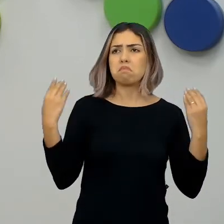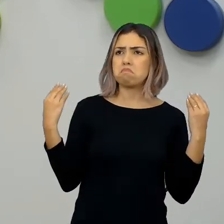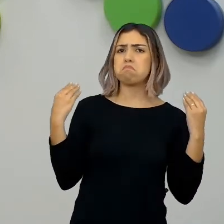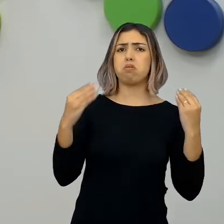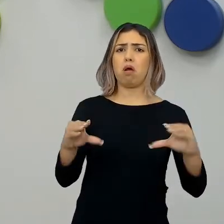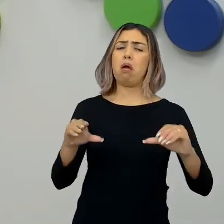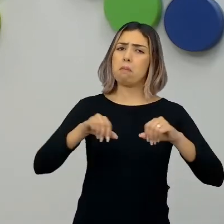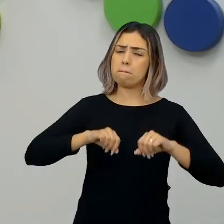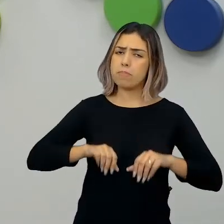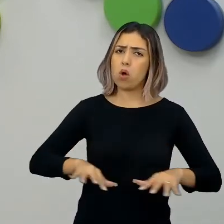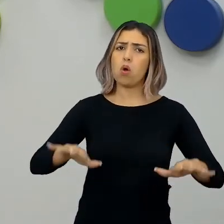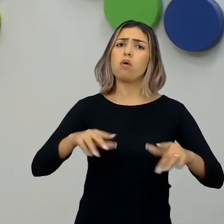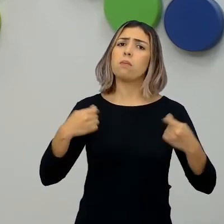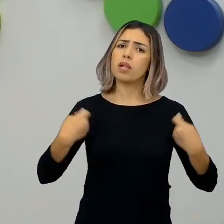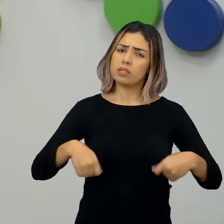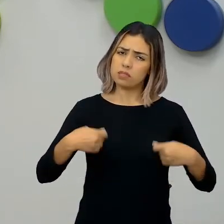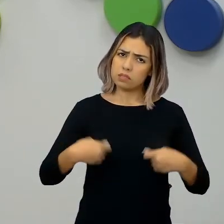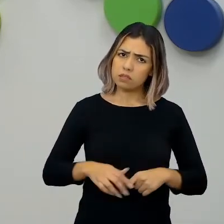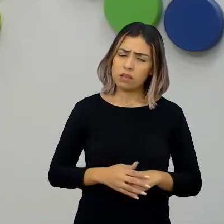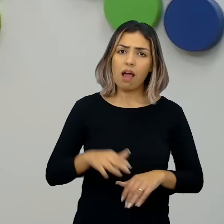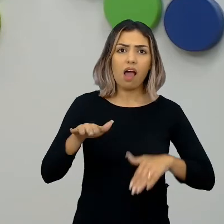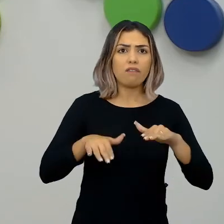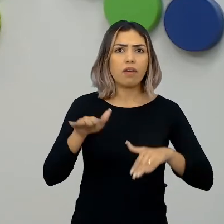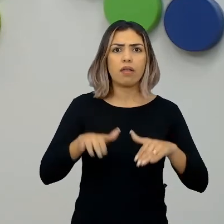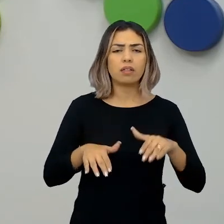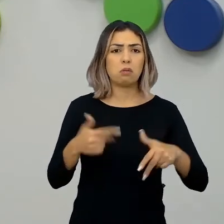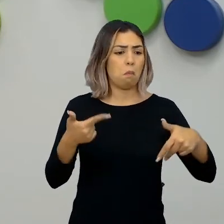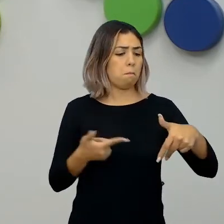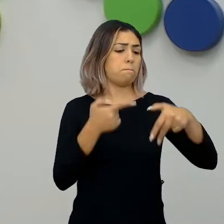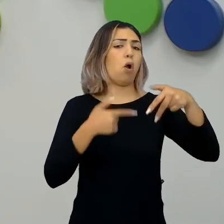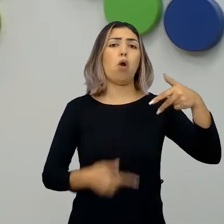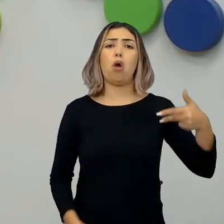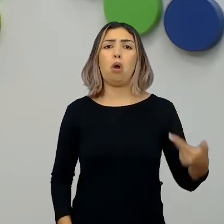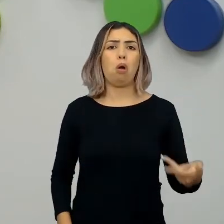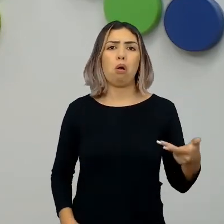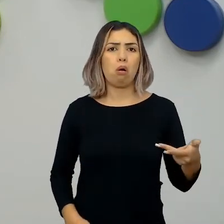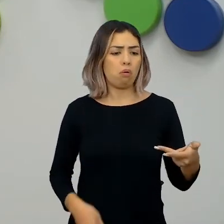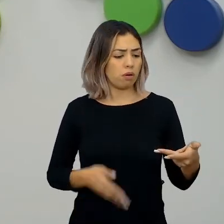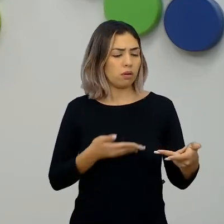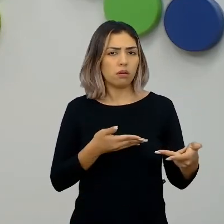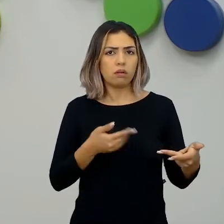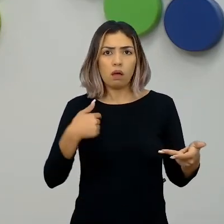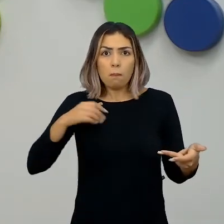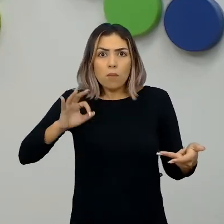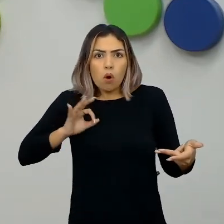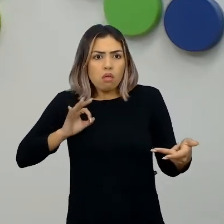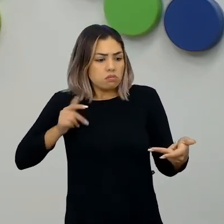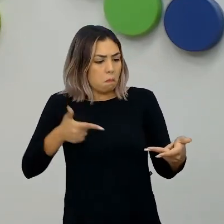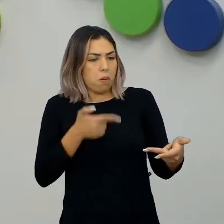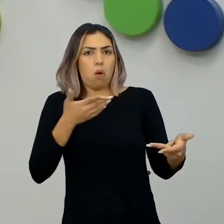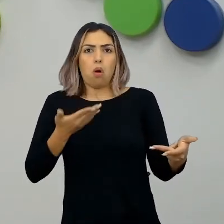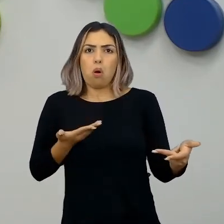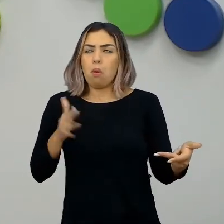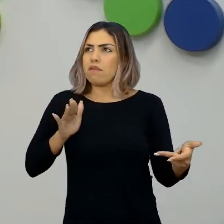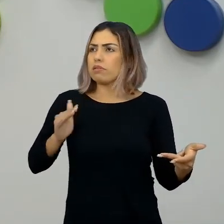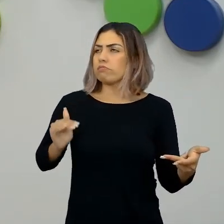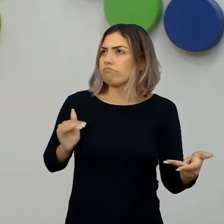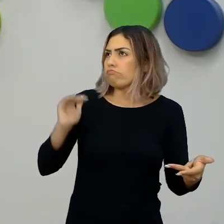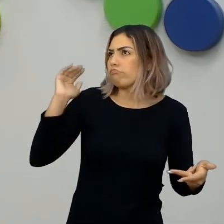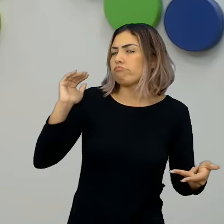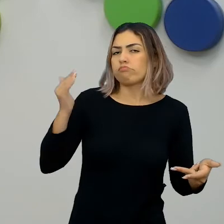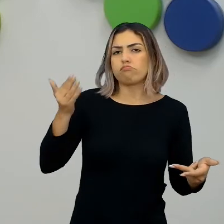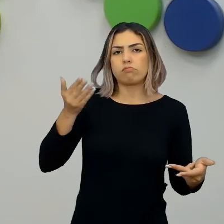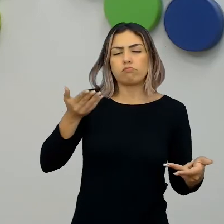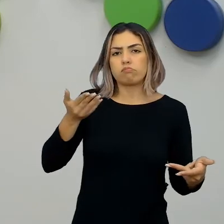né? Pessoas que são executadas e mortas, etc., por autoridades, algumas autoridades,